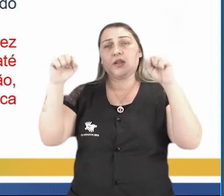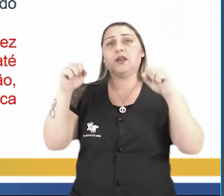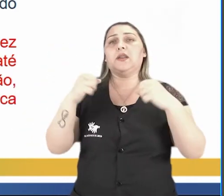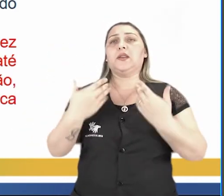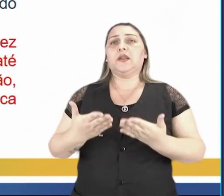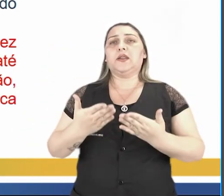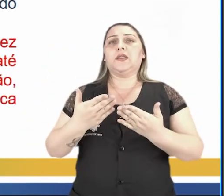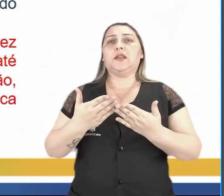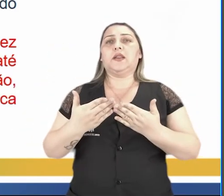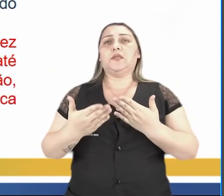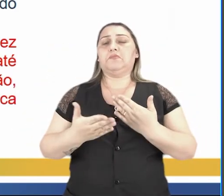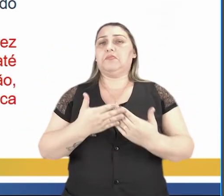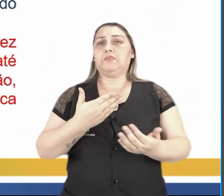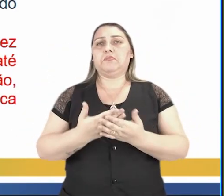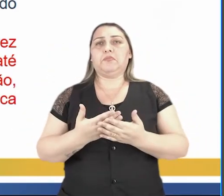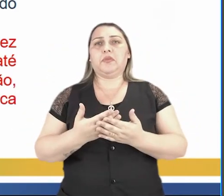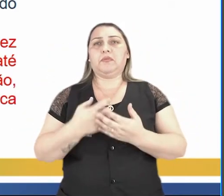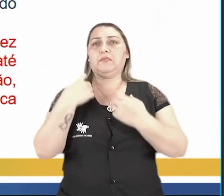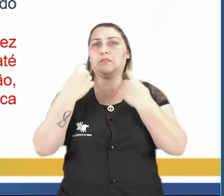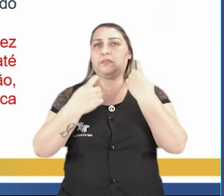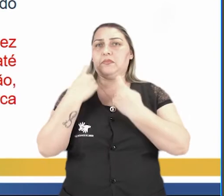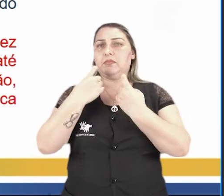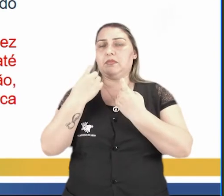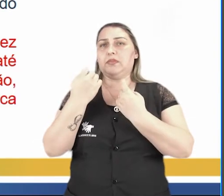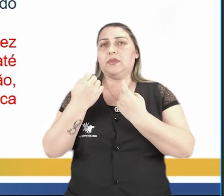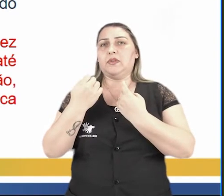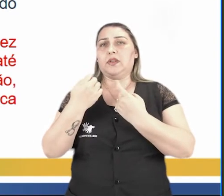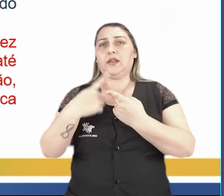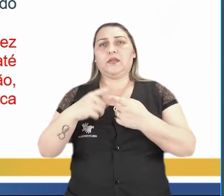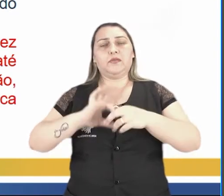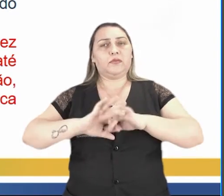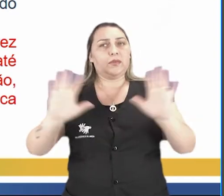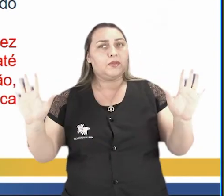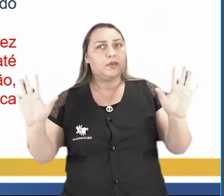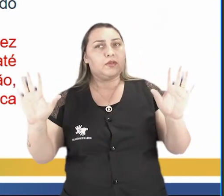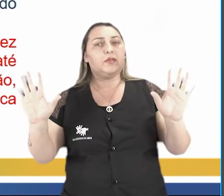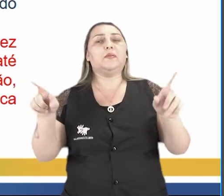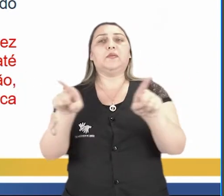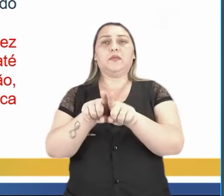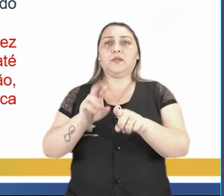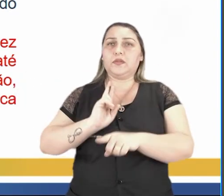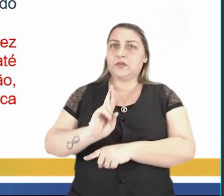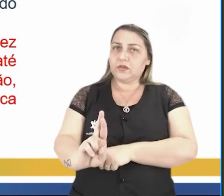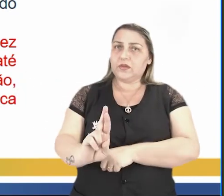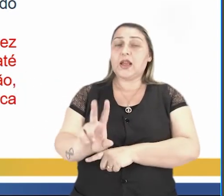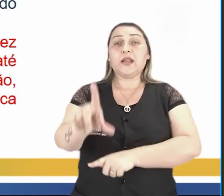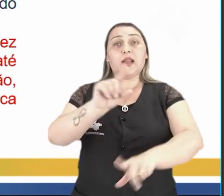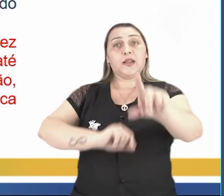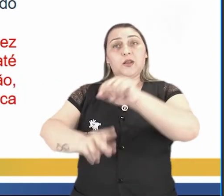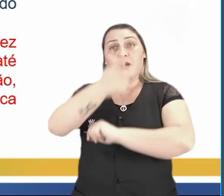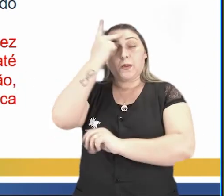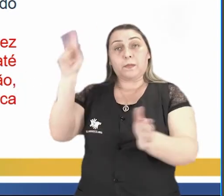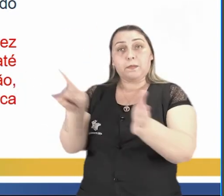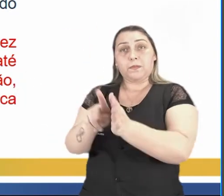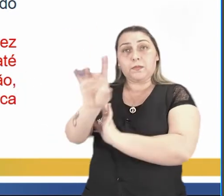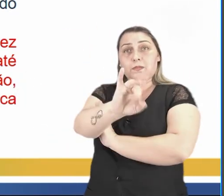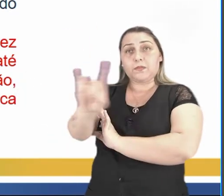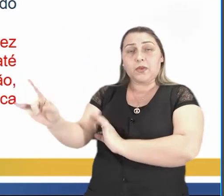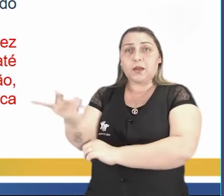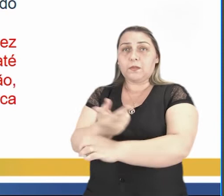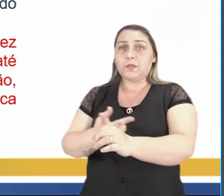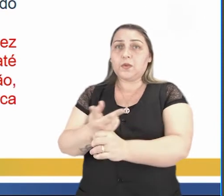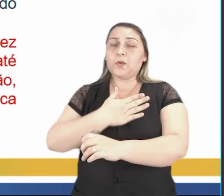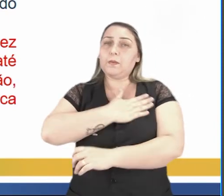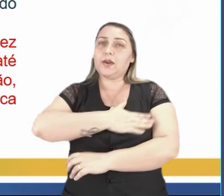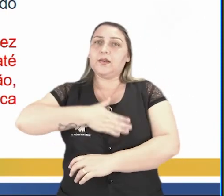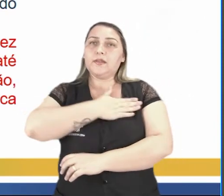são desinteressadas, liberatórias, que te dão liberdade, e são resultados das escolhas pessoais e da busca